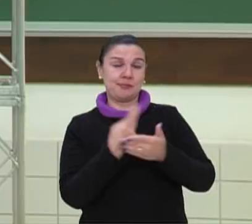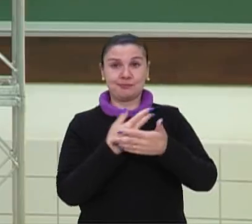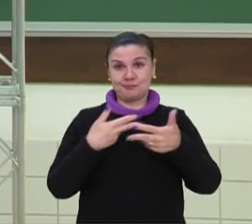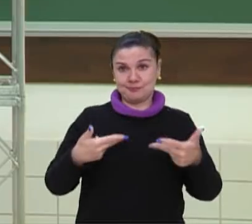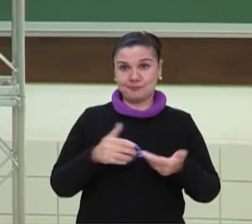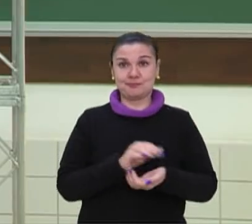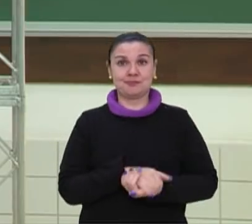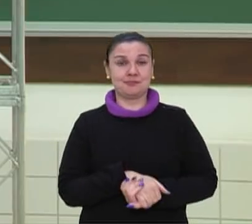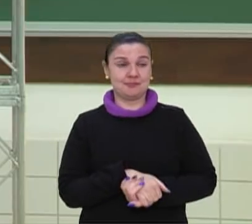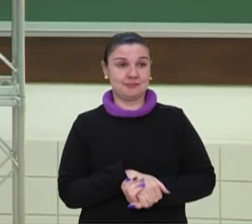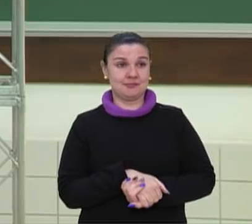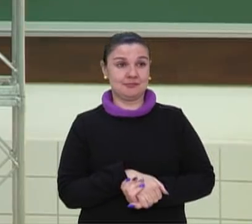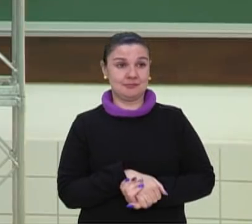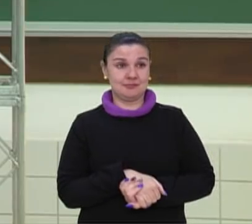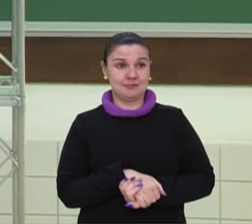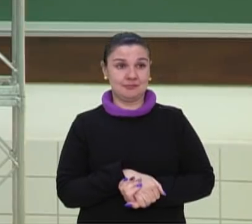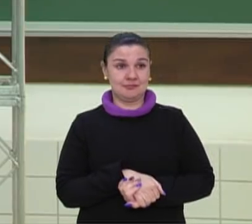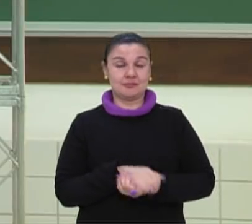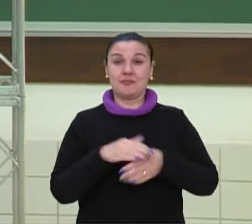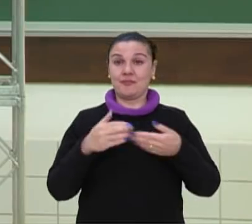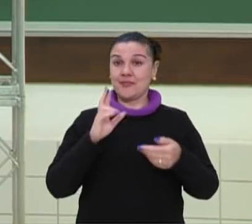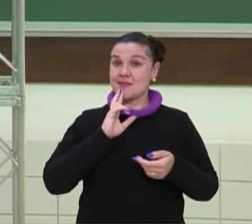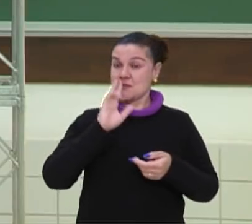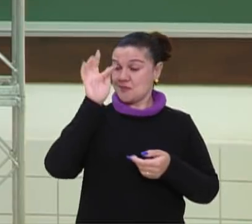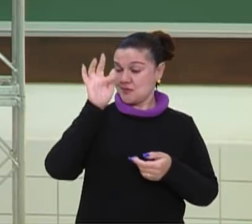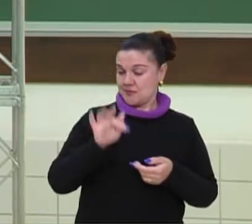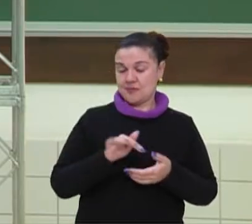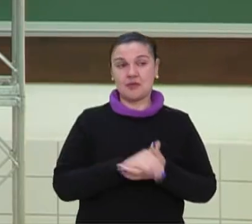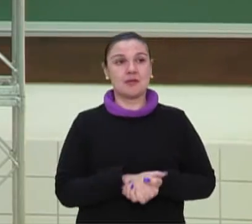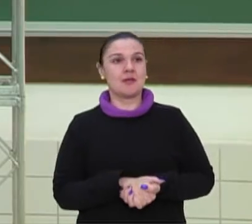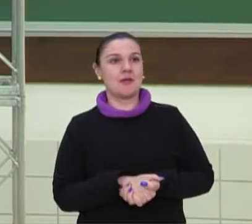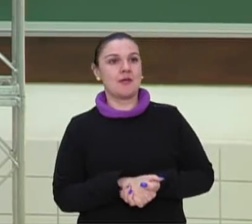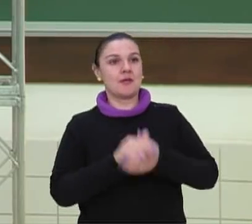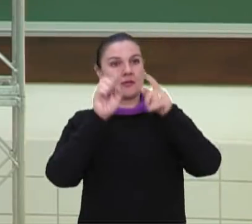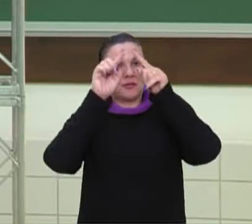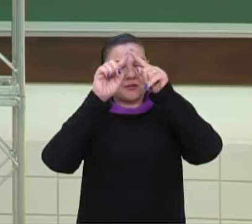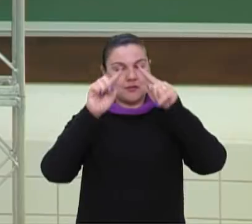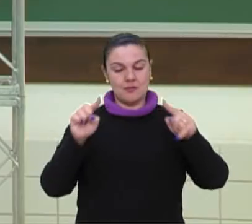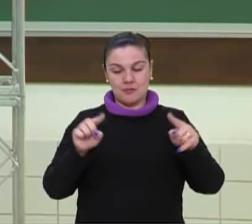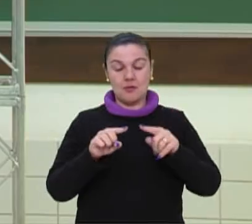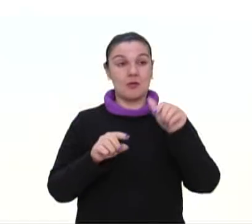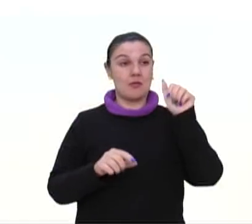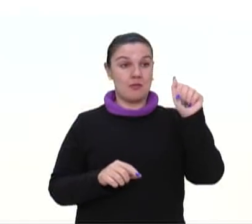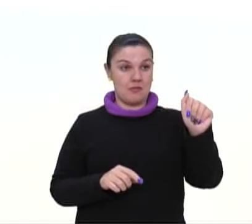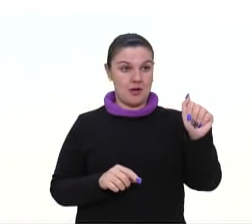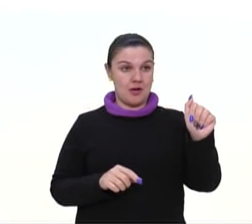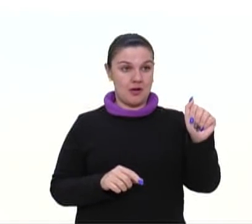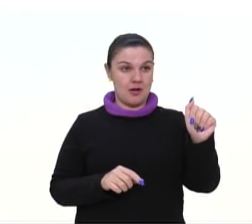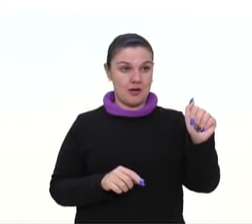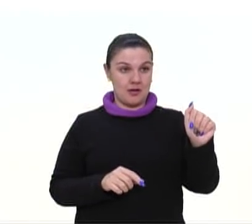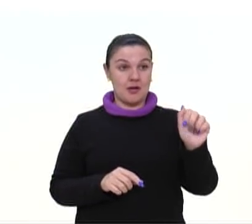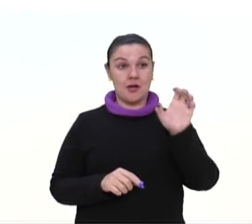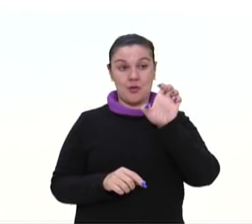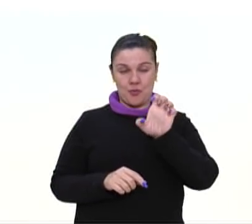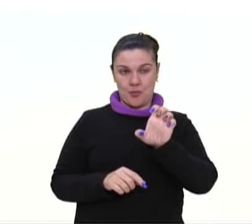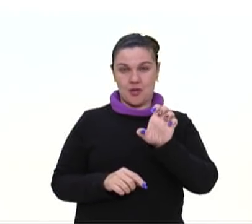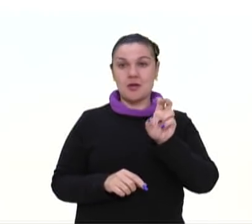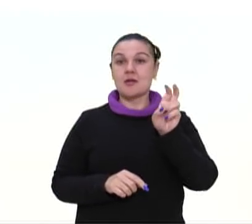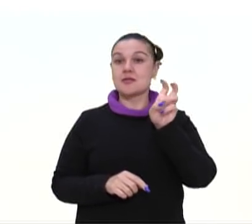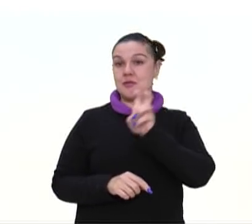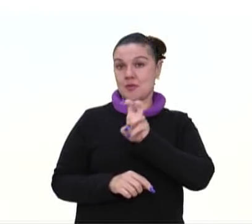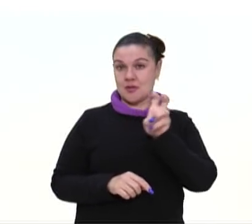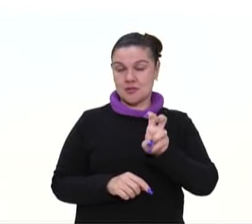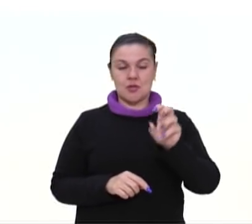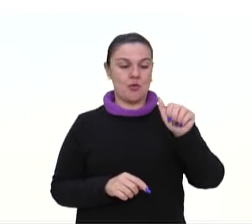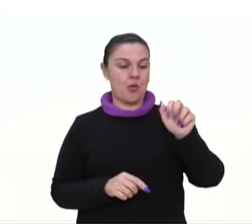momento, né? Então, a nossa resposta, o ângulo A é 55 graus, o ângulo E é